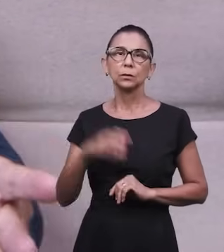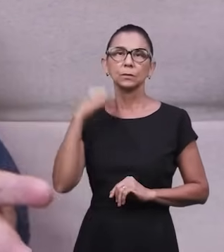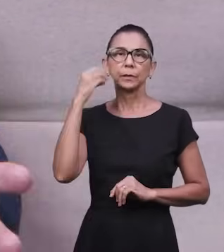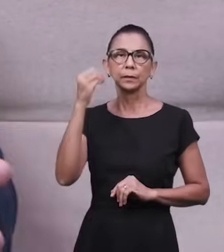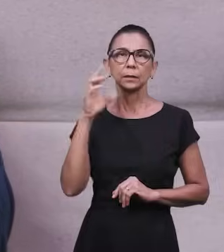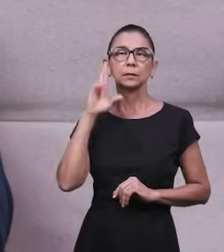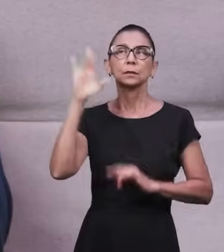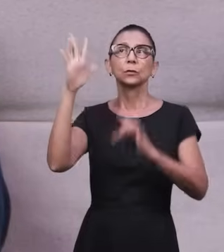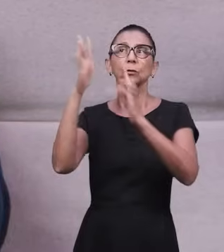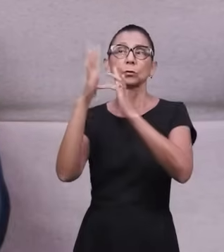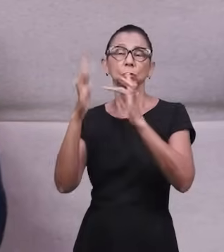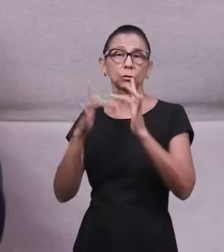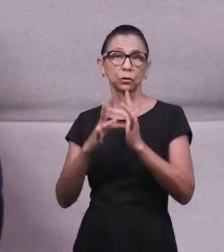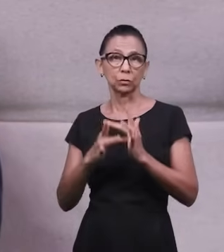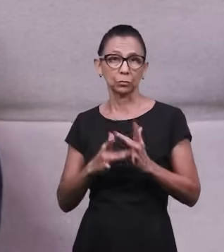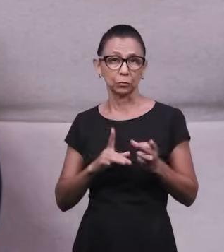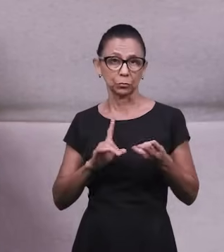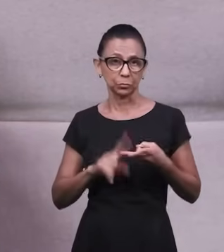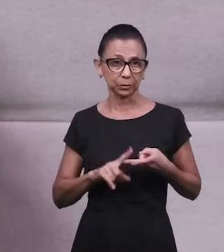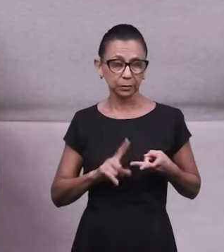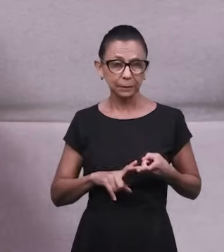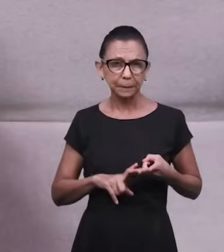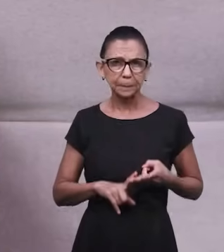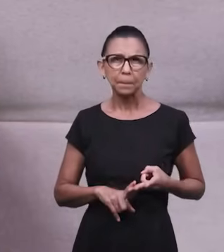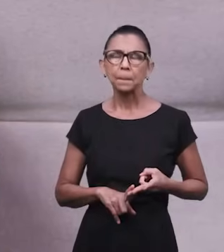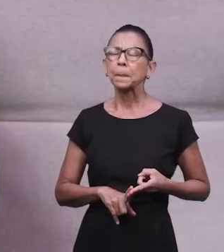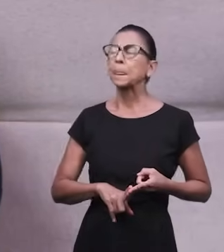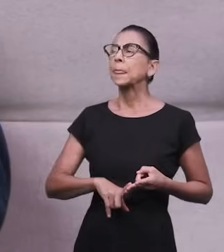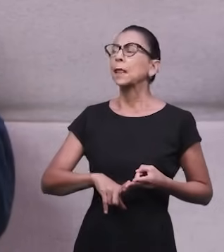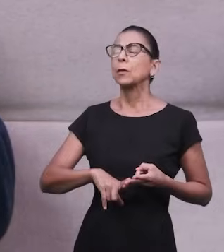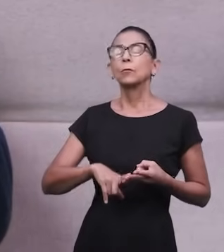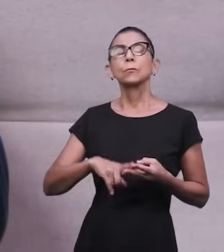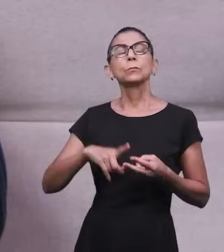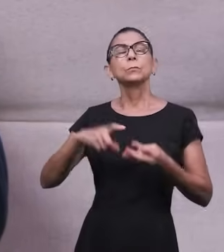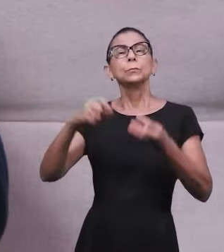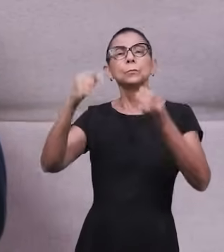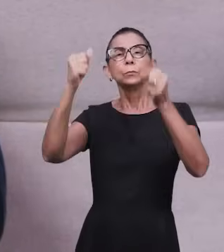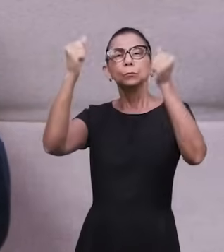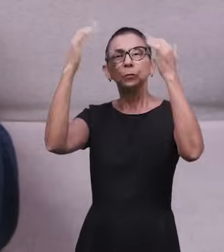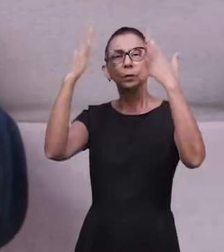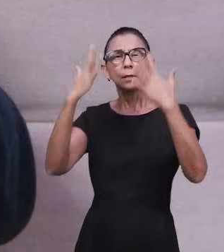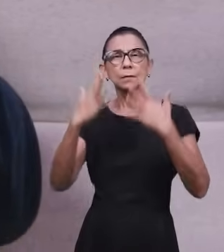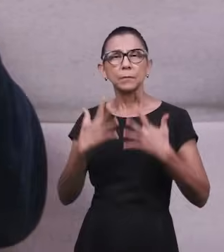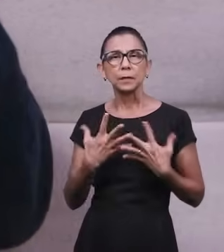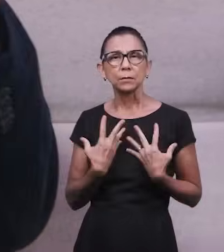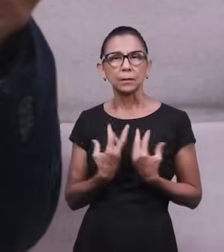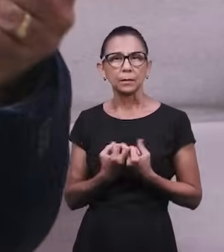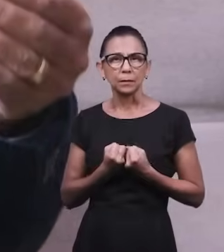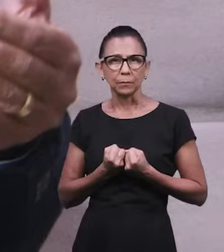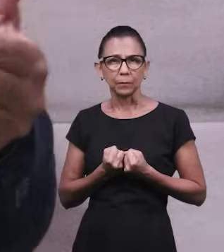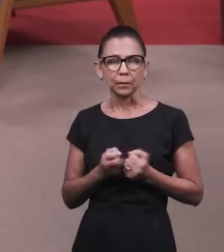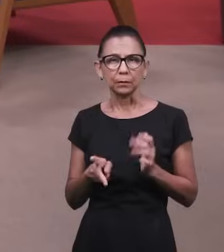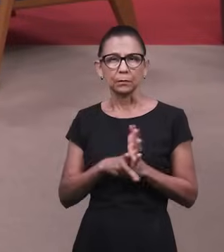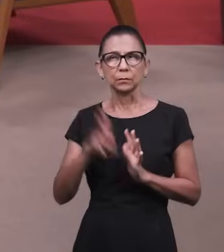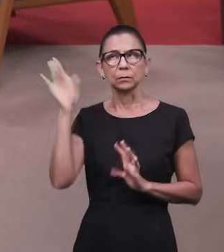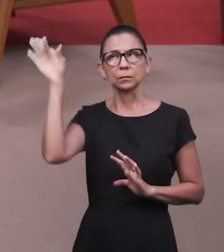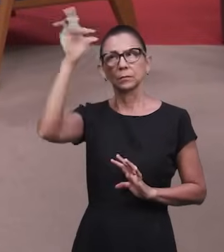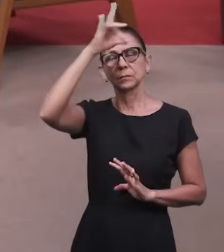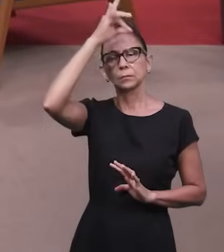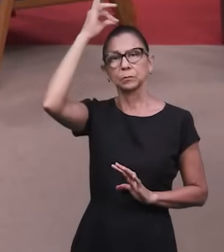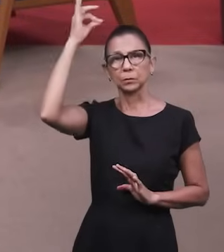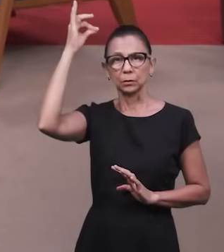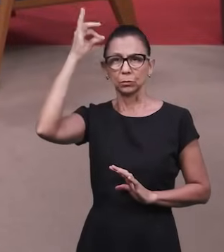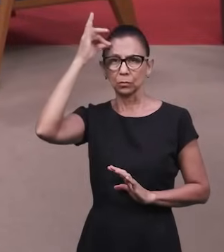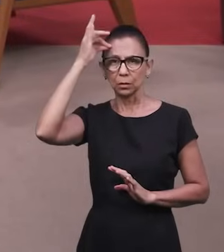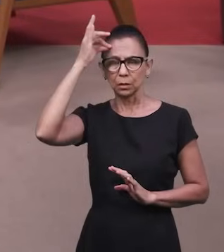até bênçãos do Espírito Santo, porém, uma igreja fiel, que até tem um rótulo,